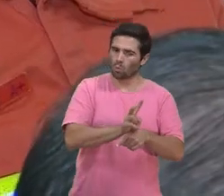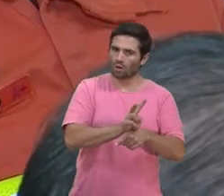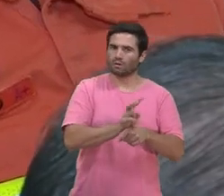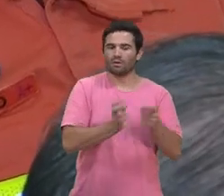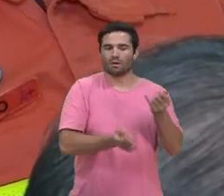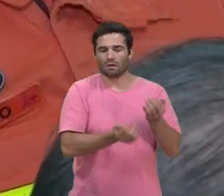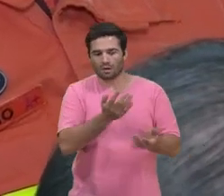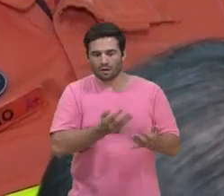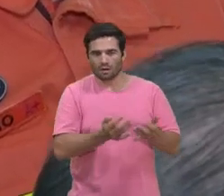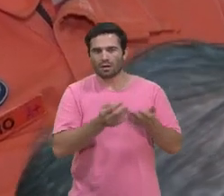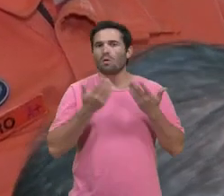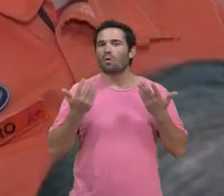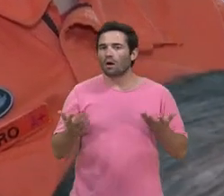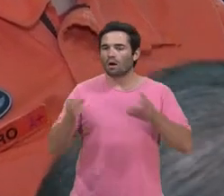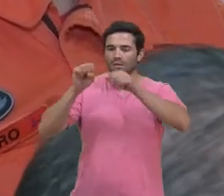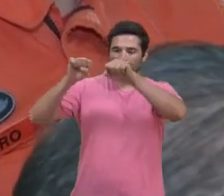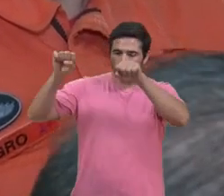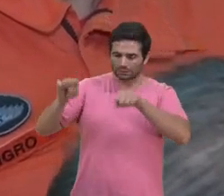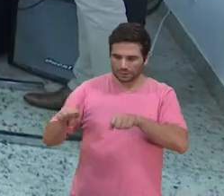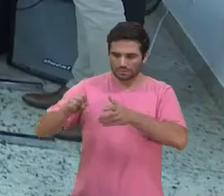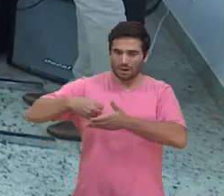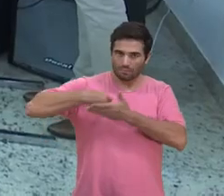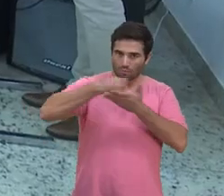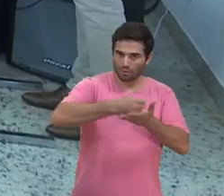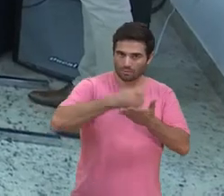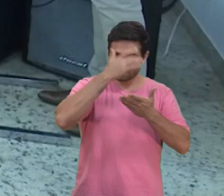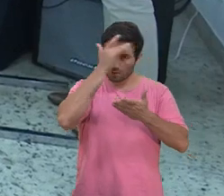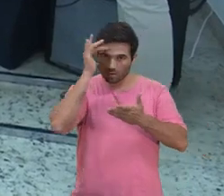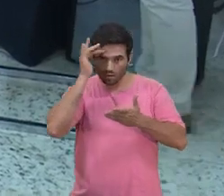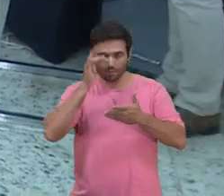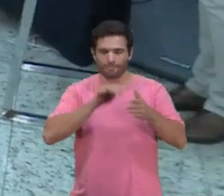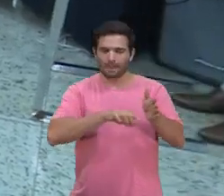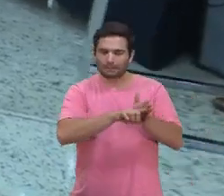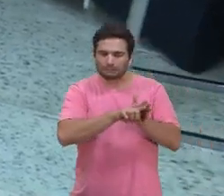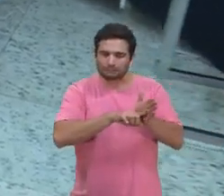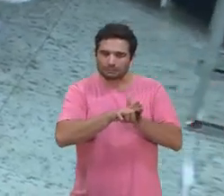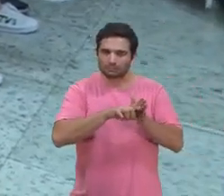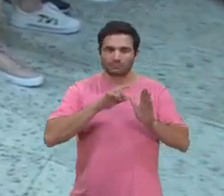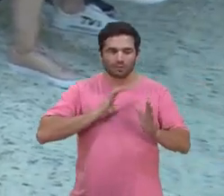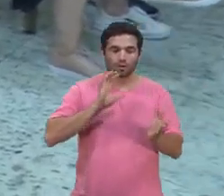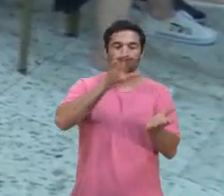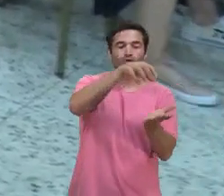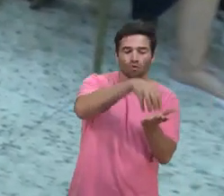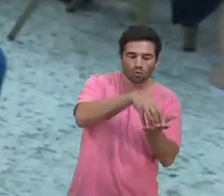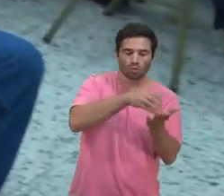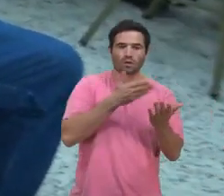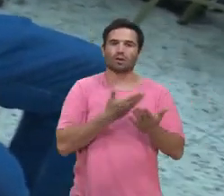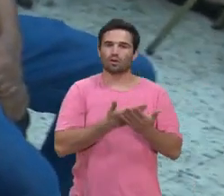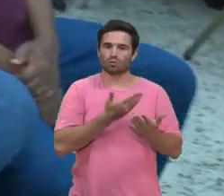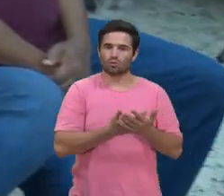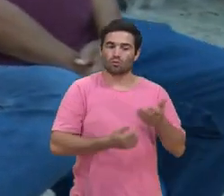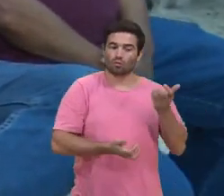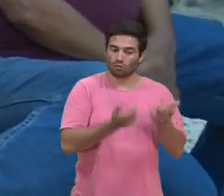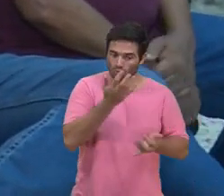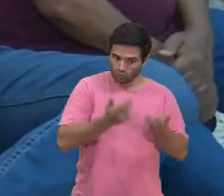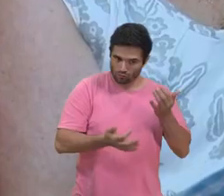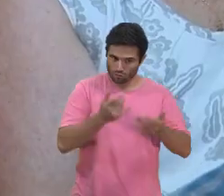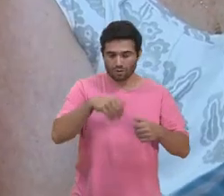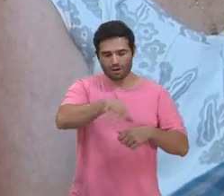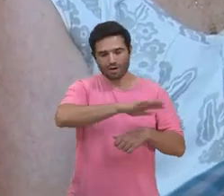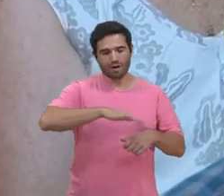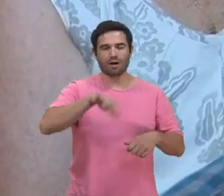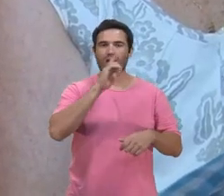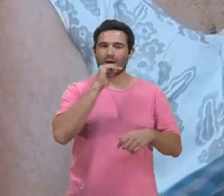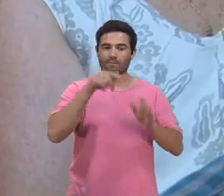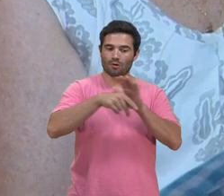controlada. A ferramenta foi criada com apoio de pesquisadores do Núcleo de Estudos do Fogo em Áreas Úmidas da UFMS,